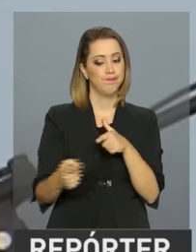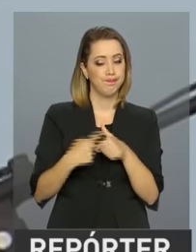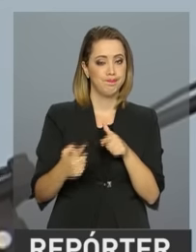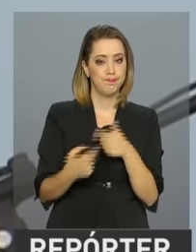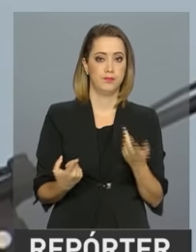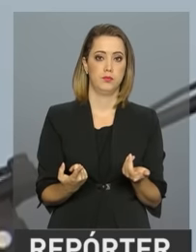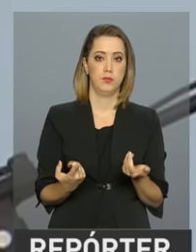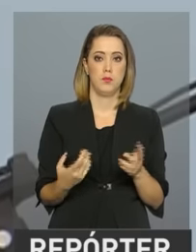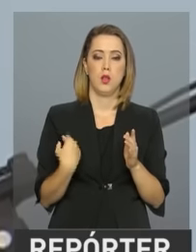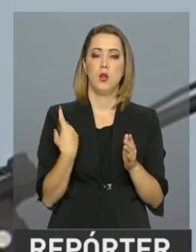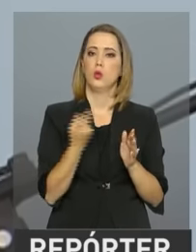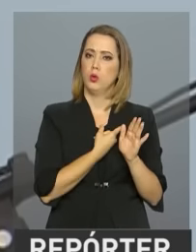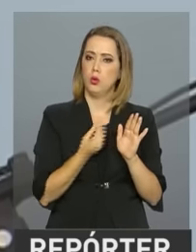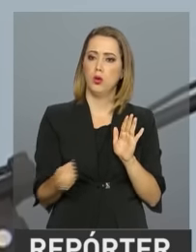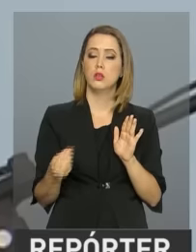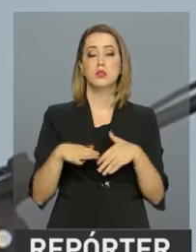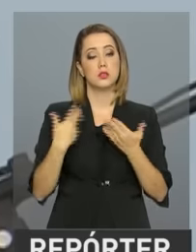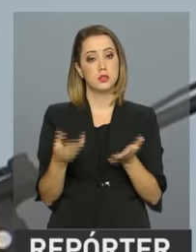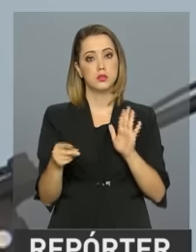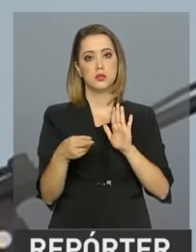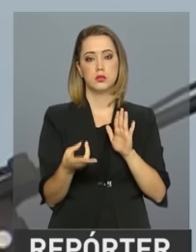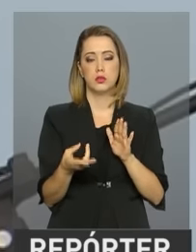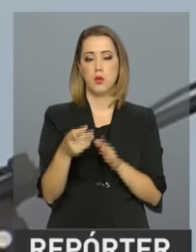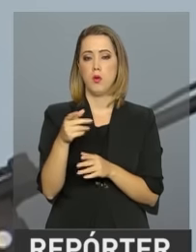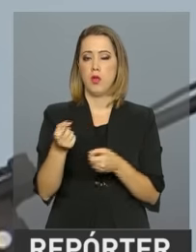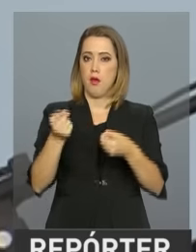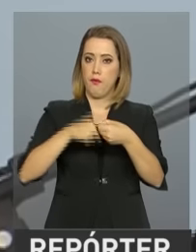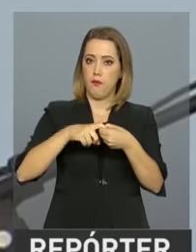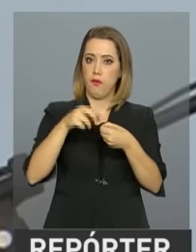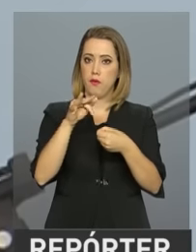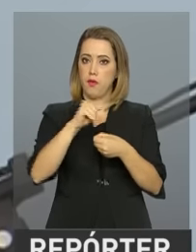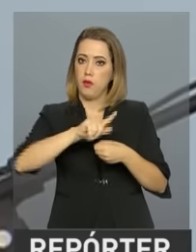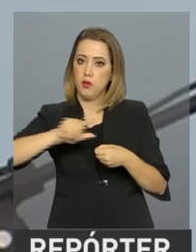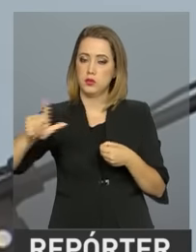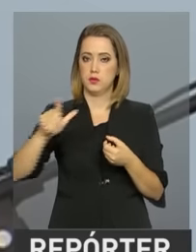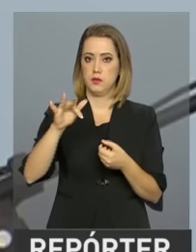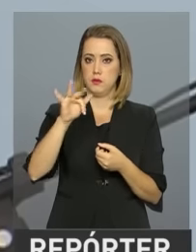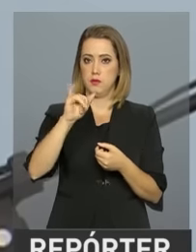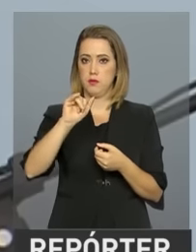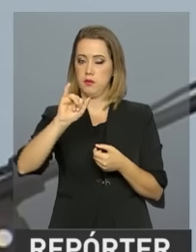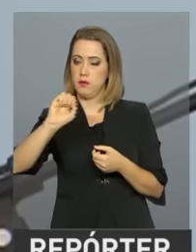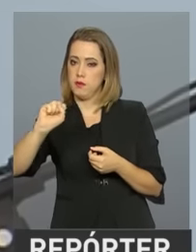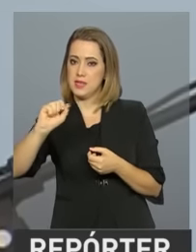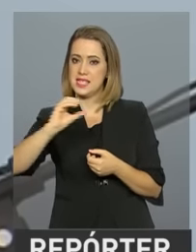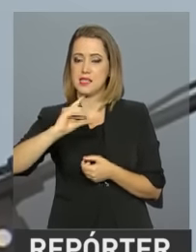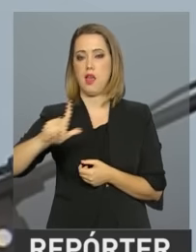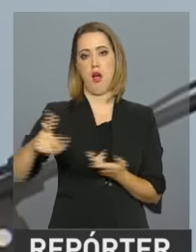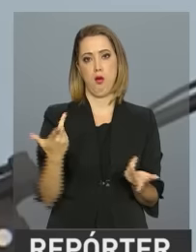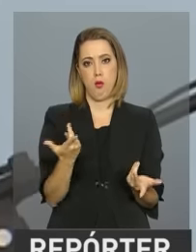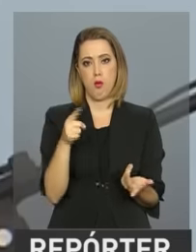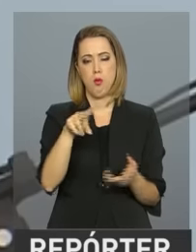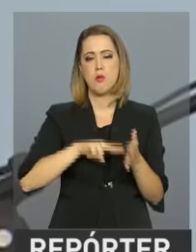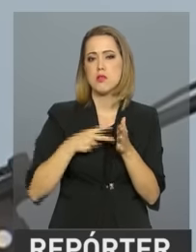também criamos que é a chamada recuperação fiscal e essa recuperação fiscal significa que